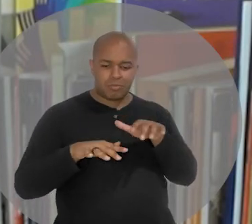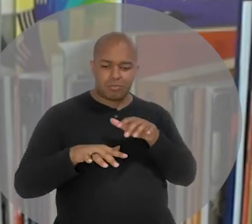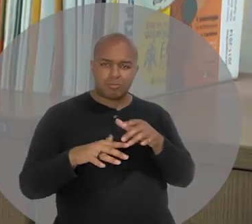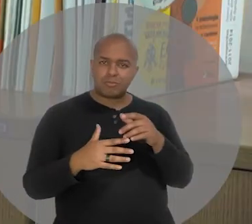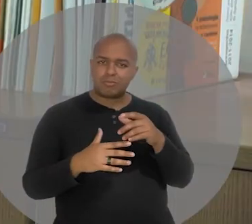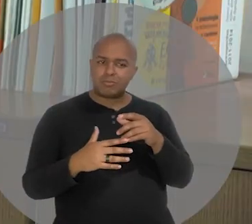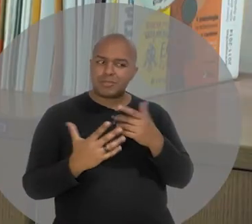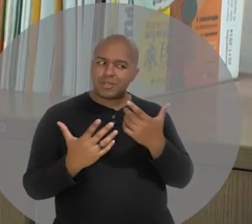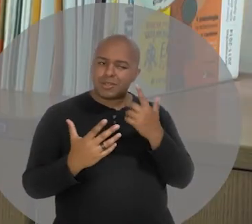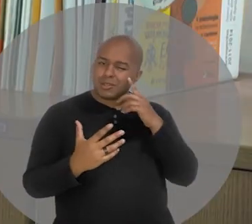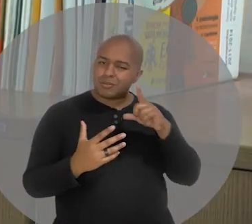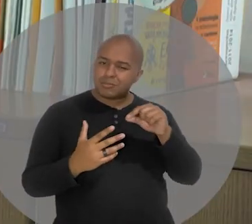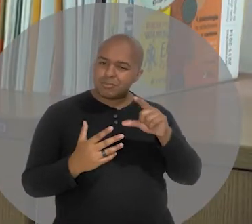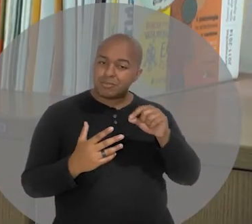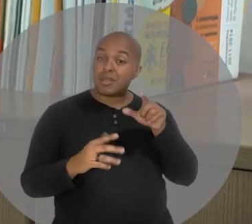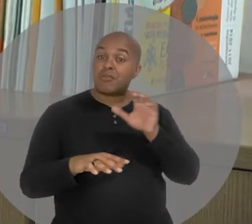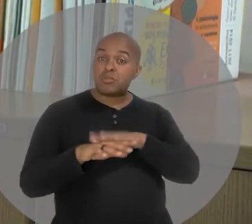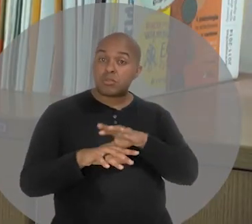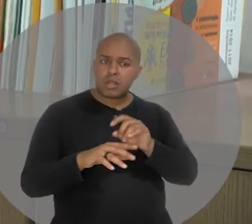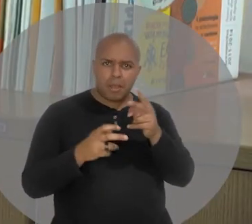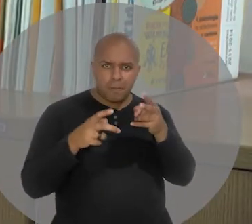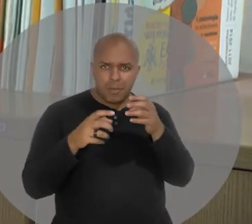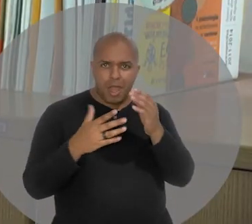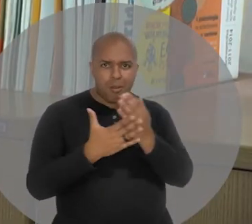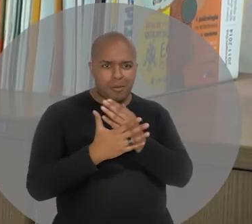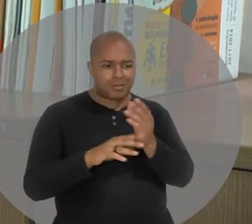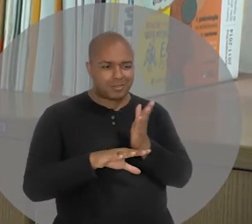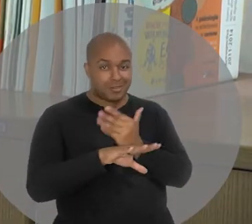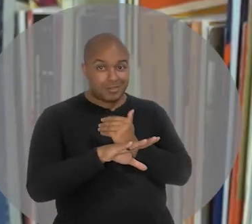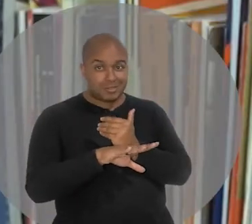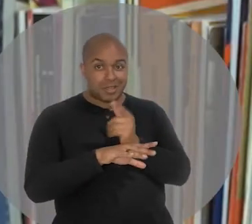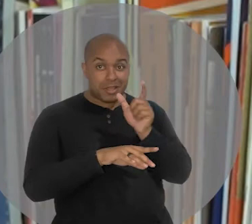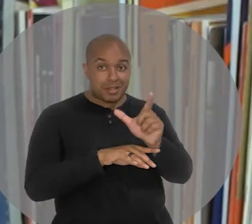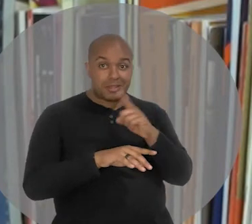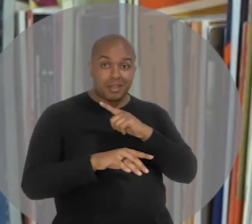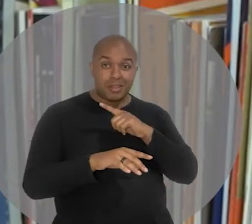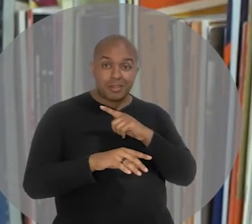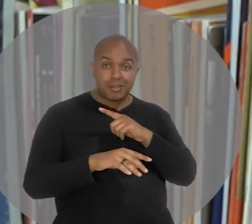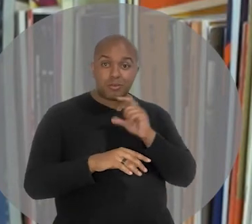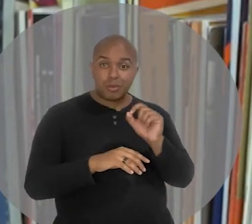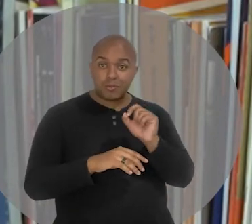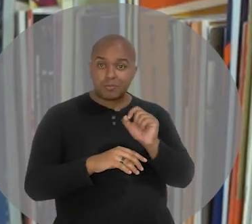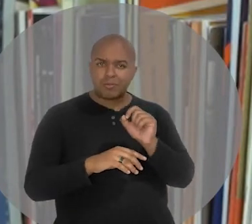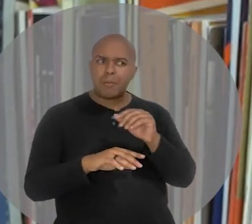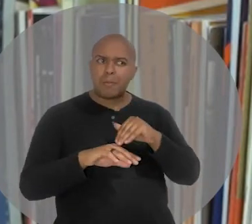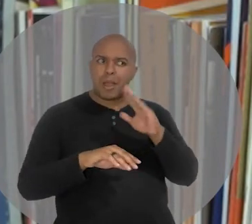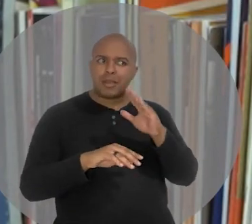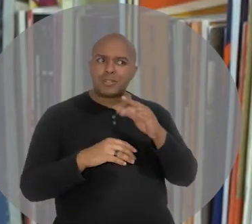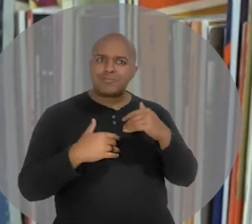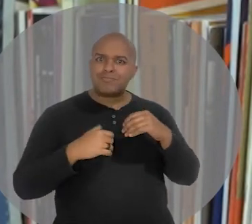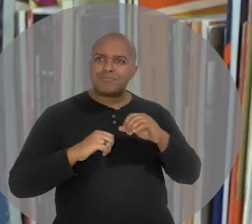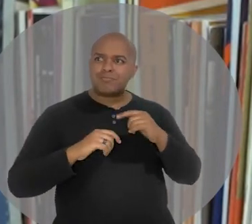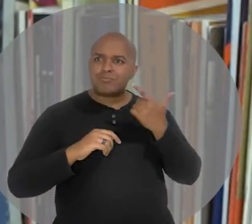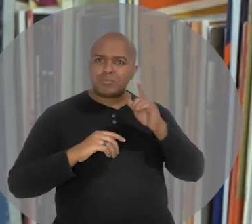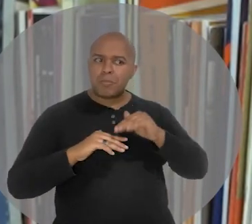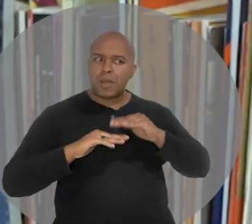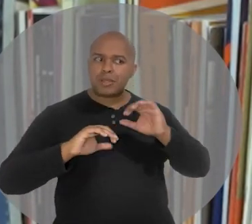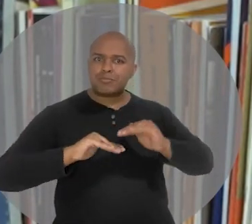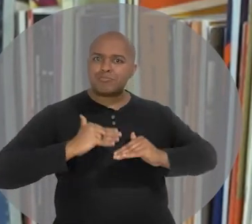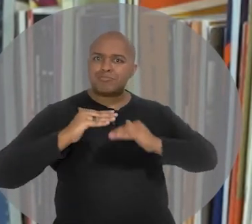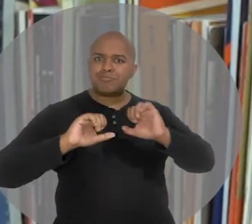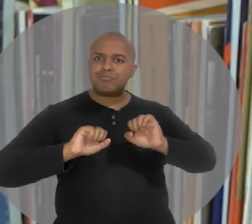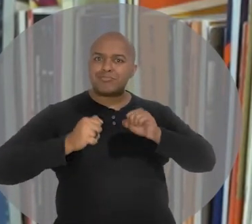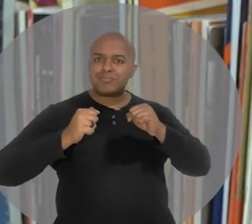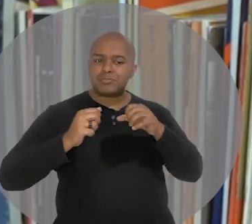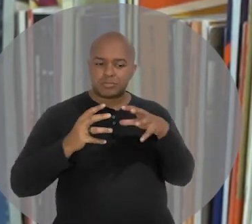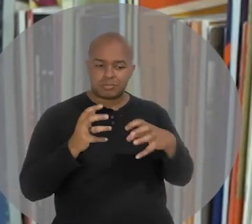O que ela fez? Ela já tinha percebido algo antes, que ele tem mais disposição, mais desenvolvimento com a massa de